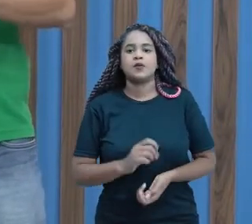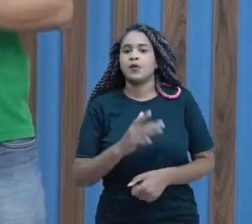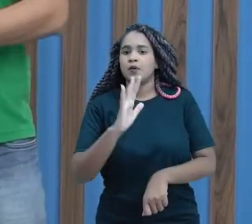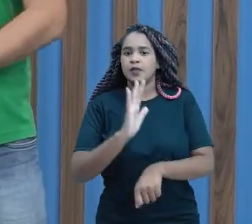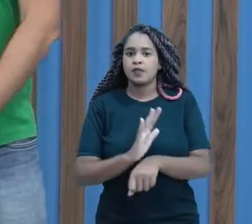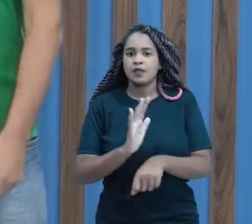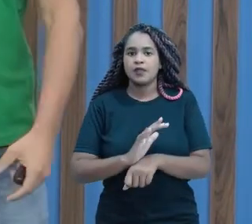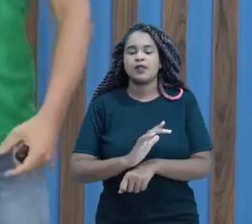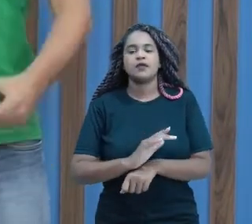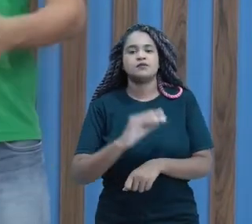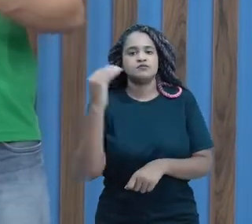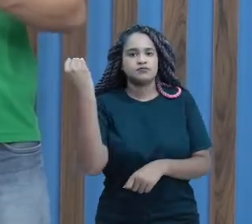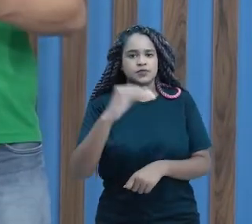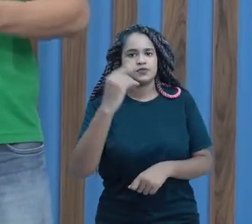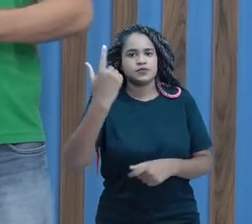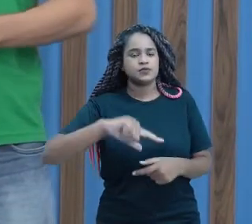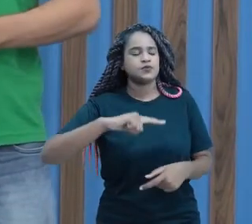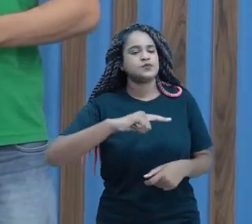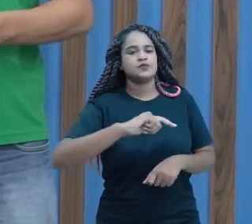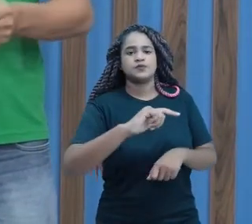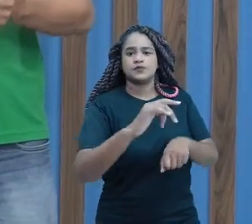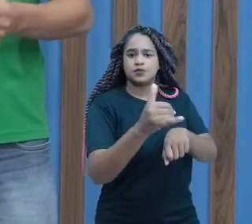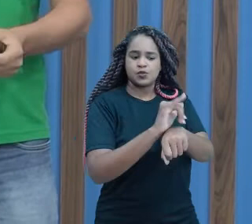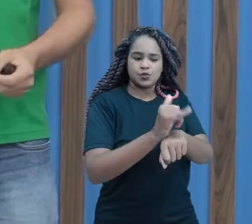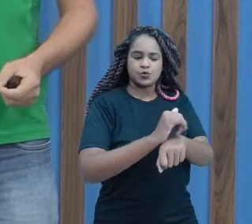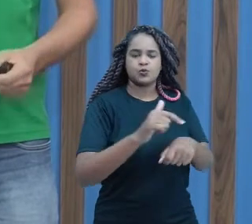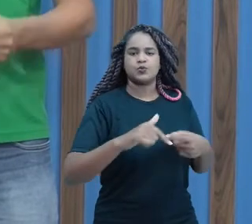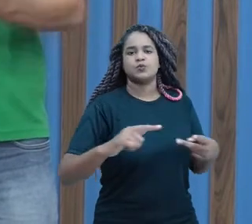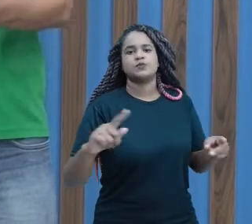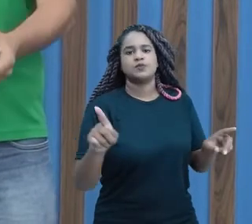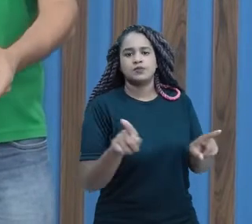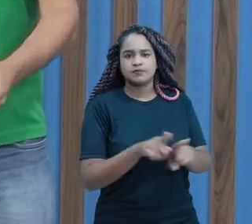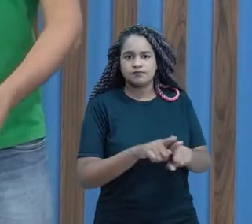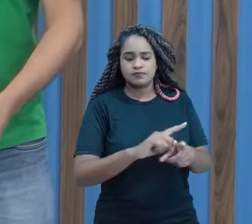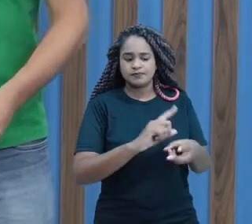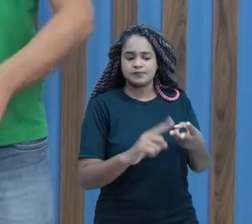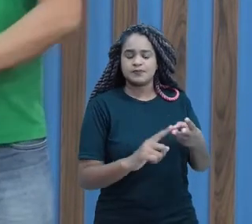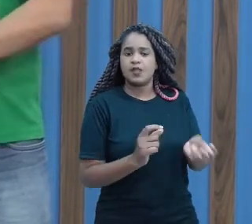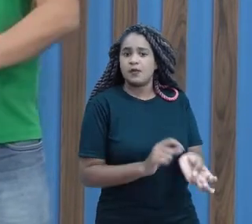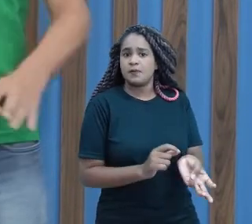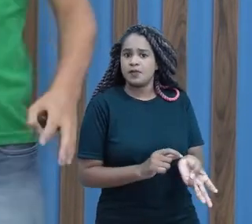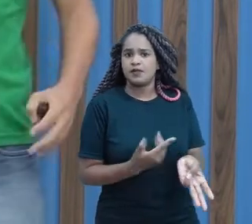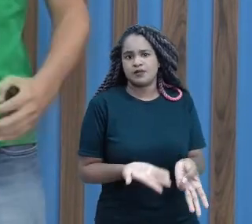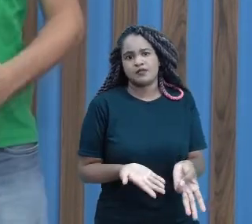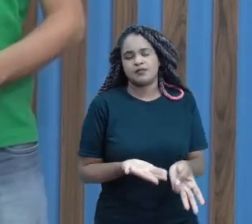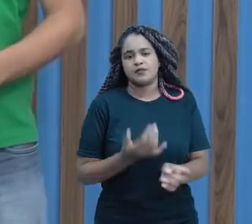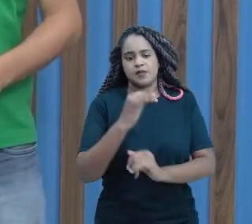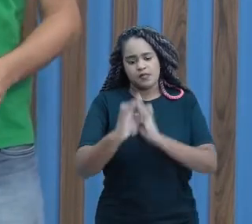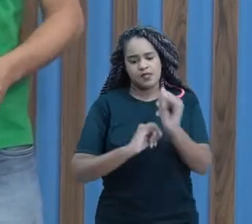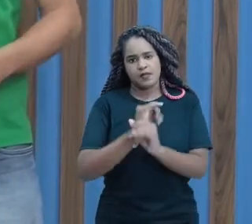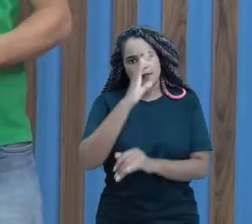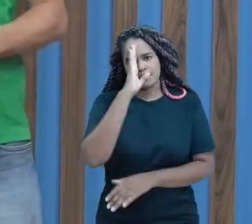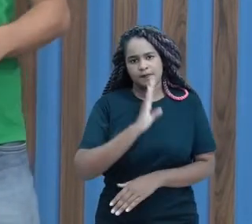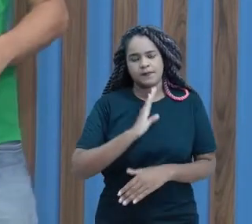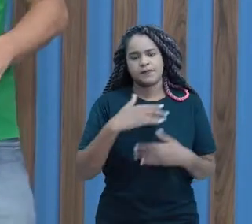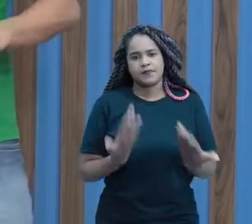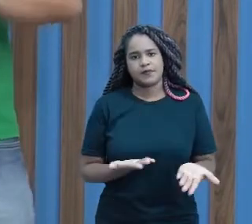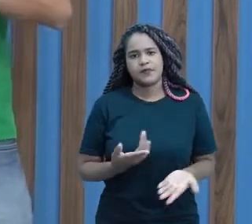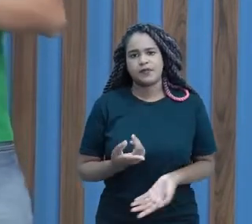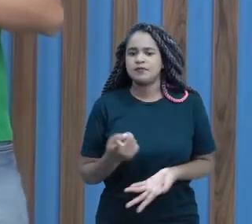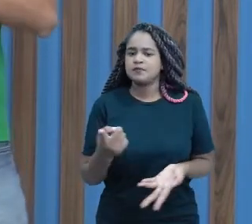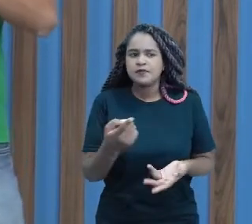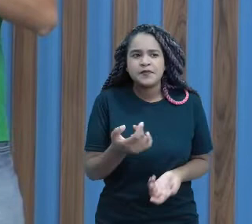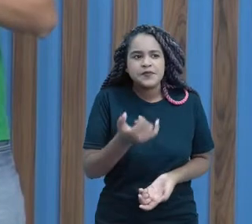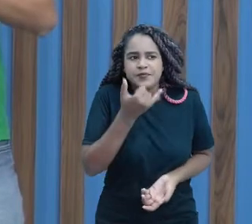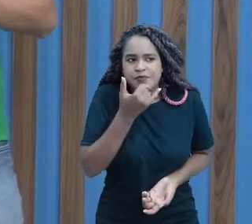vocês podem ver no YouTube, vocês podem ver pelo aplicativo com a internet paga, então ninguém tem desculpa para não acompanhar as aulas, tá bom?